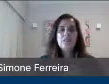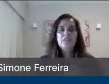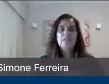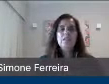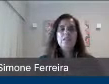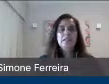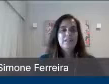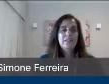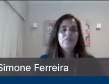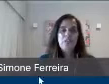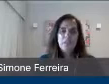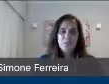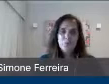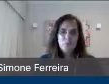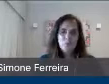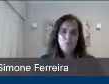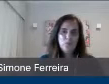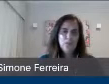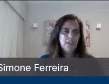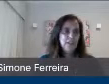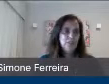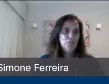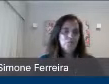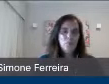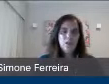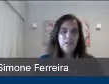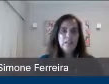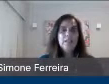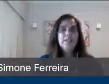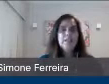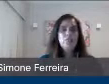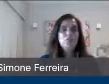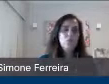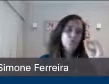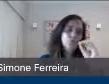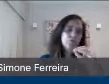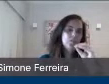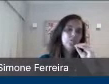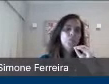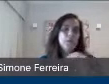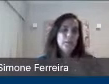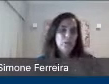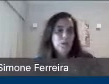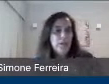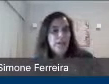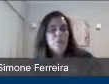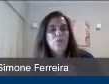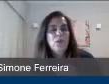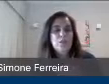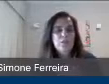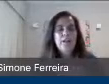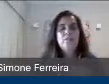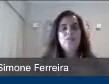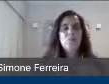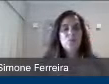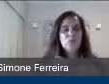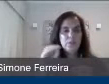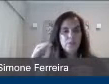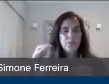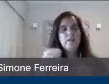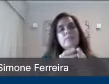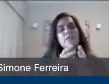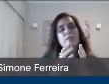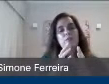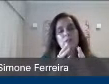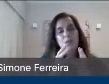podemos fazer eventos com a sua escola, e temos todos os dias um plantão, é um advisor, um